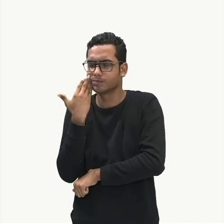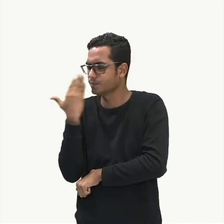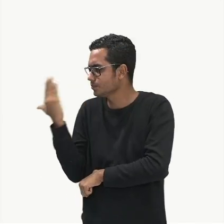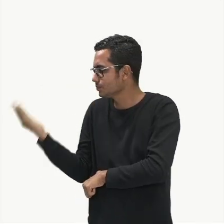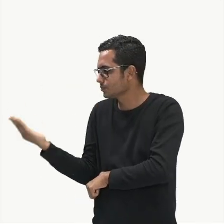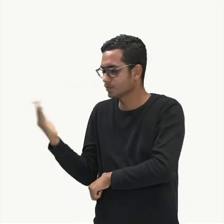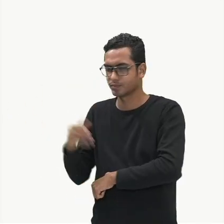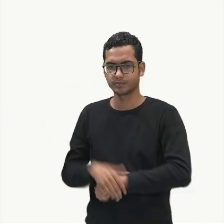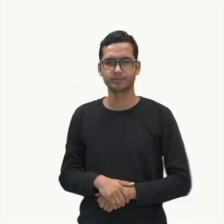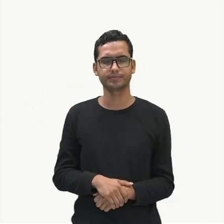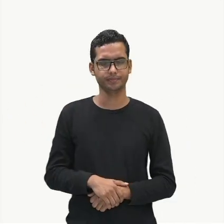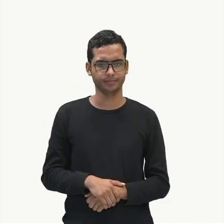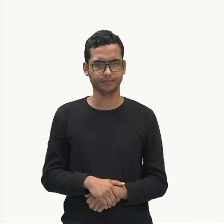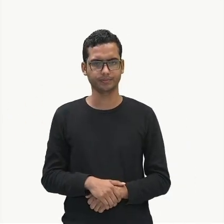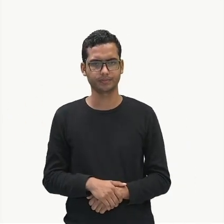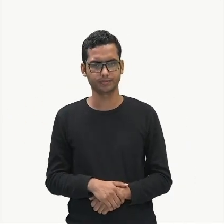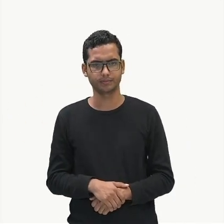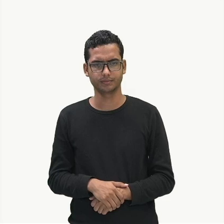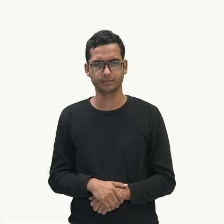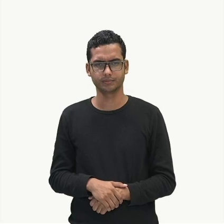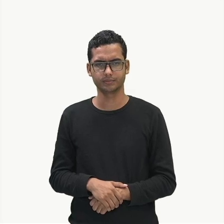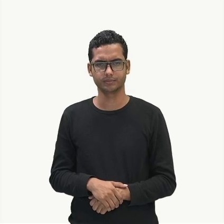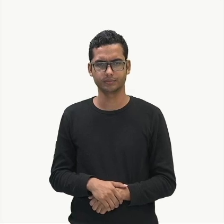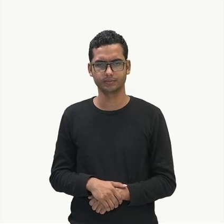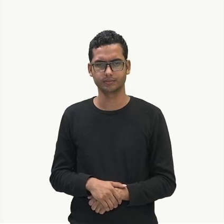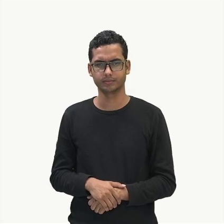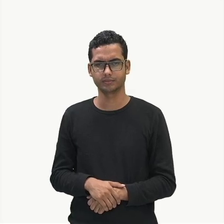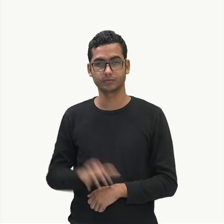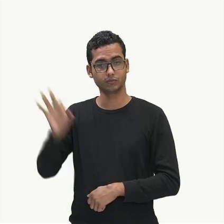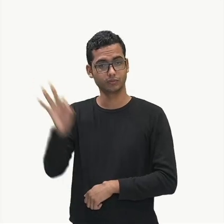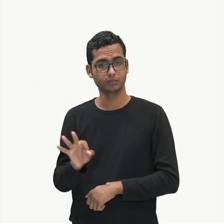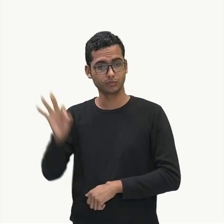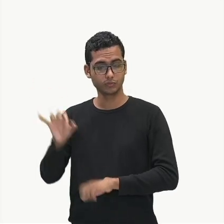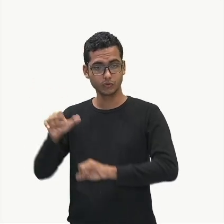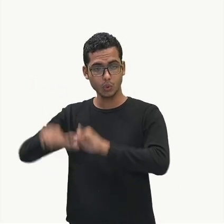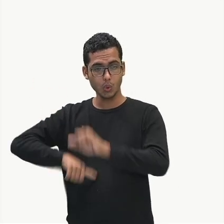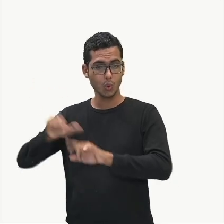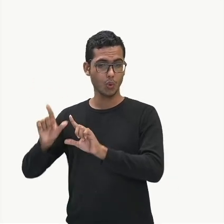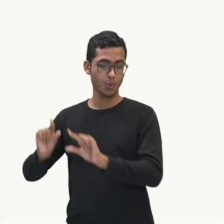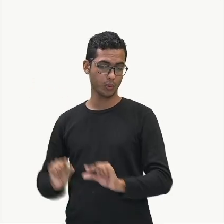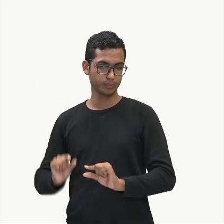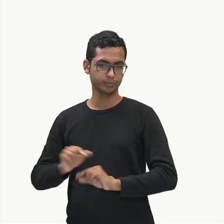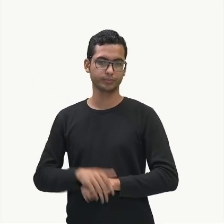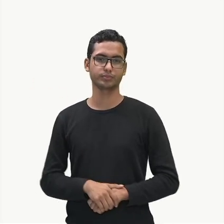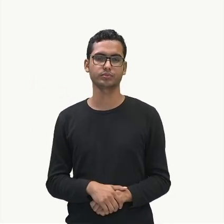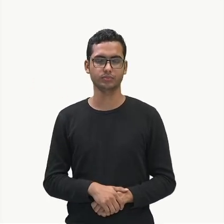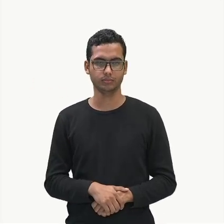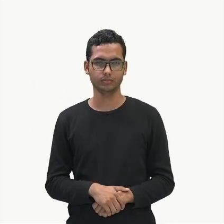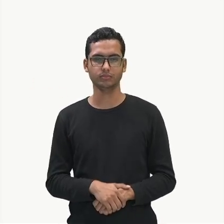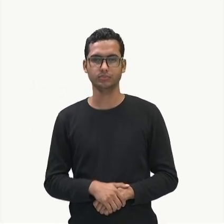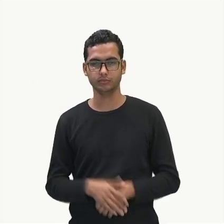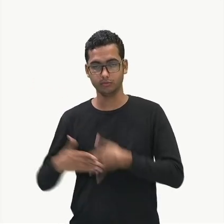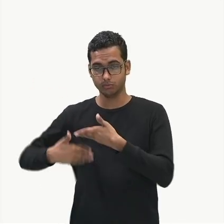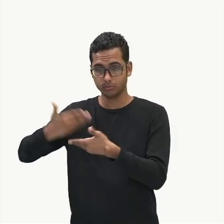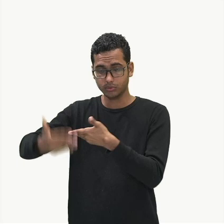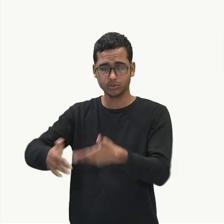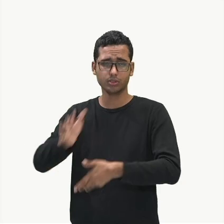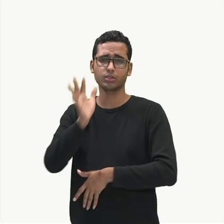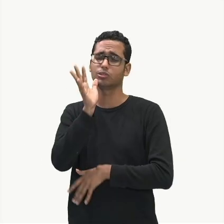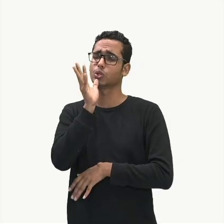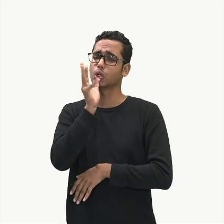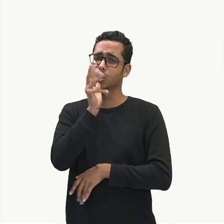nós vamos ter uma baixa taxa de reação. E aí, esse processo ele vai